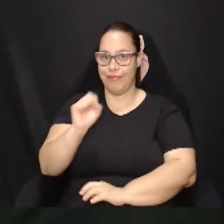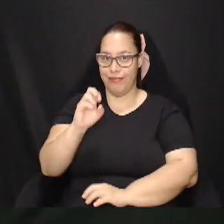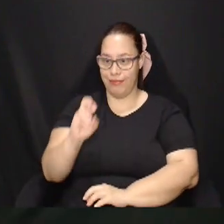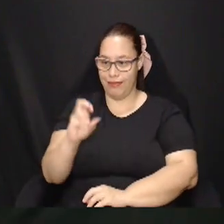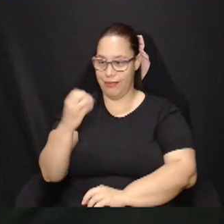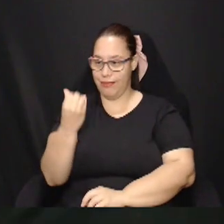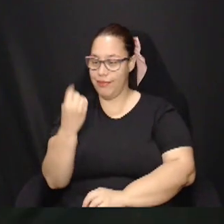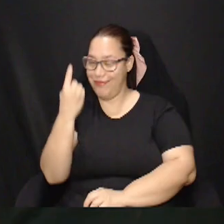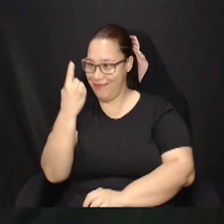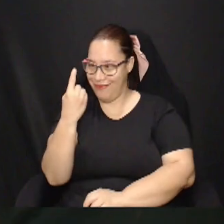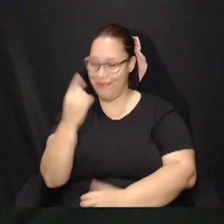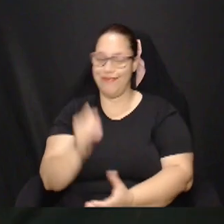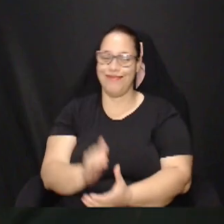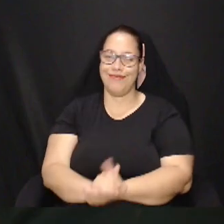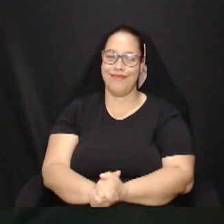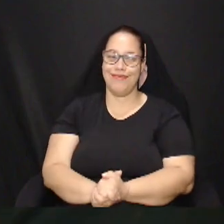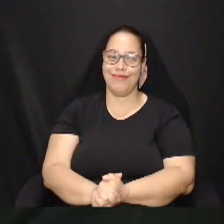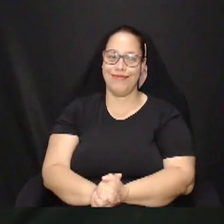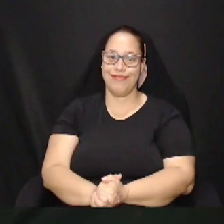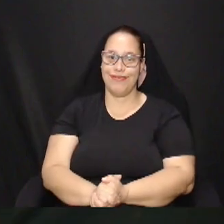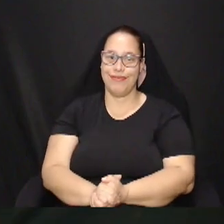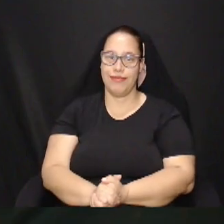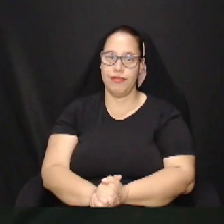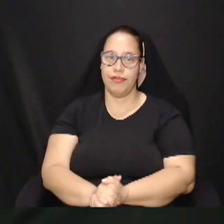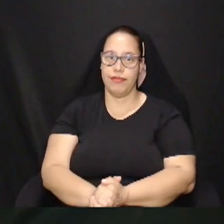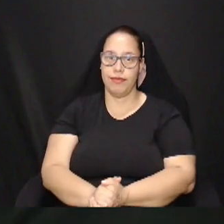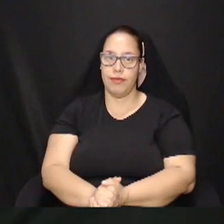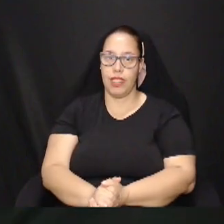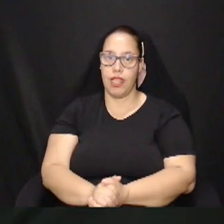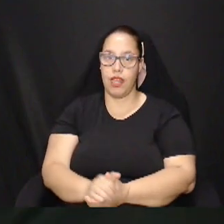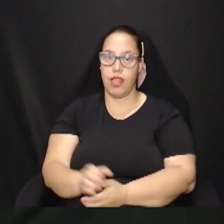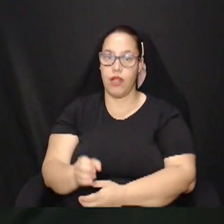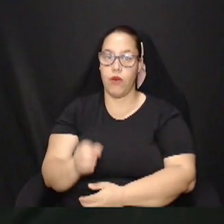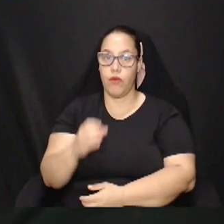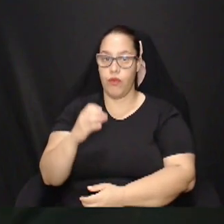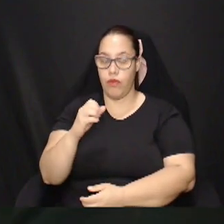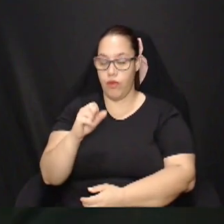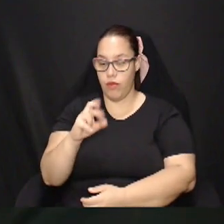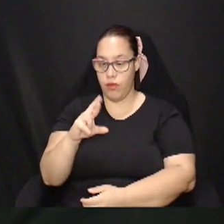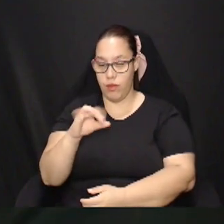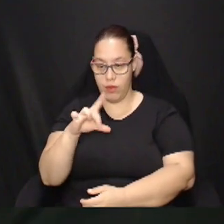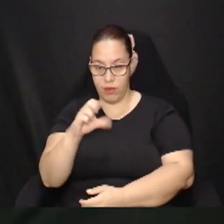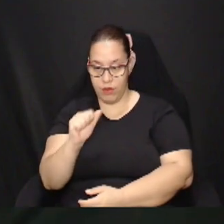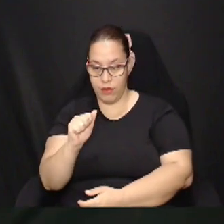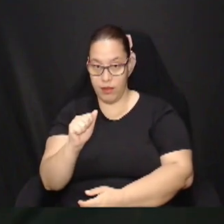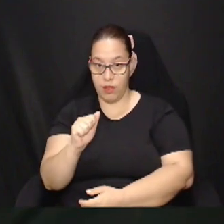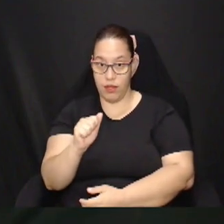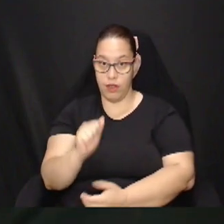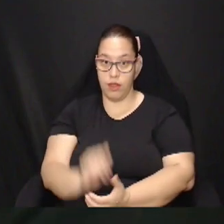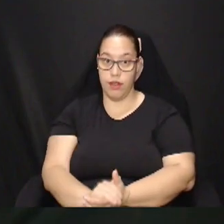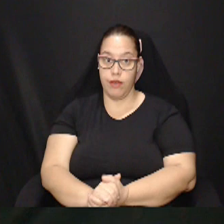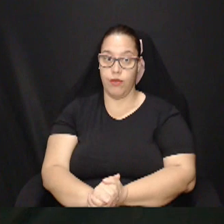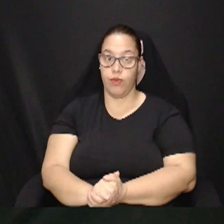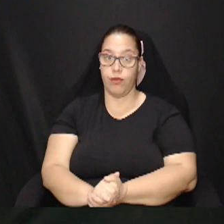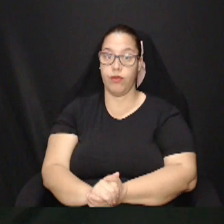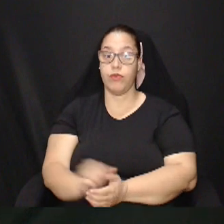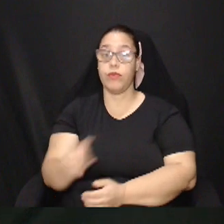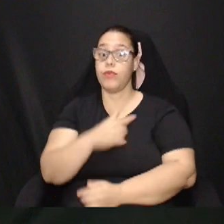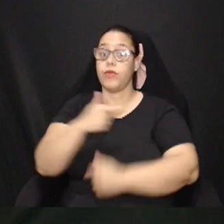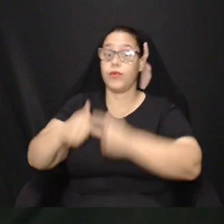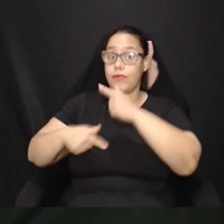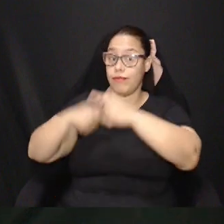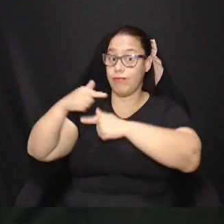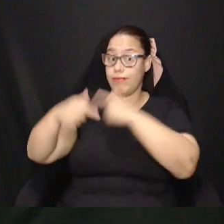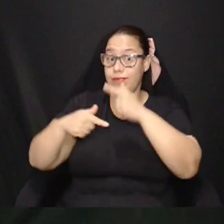vamos lá, coloca na tela pra gente, por favor. Carla Figueiredo, do Nova Europa. As novas gerações estão